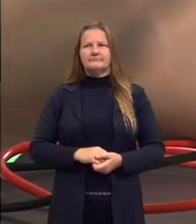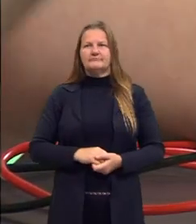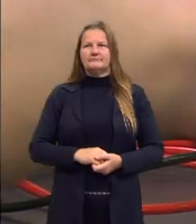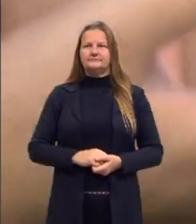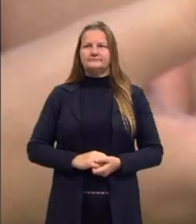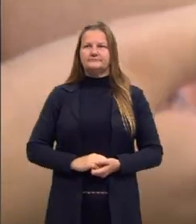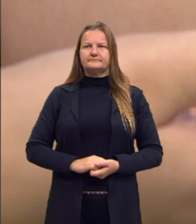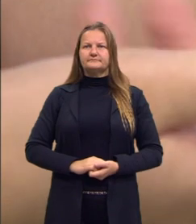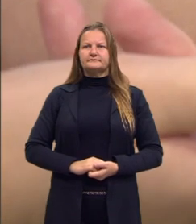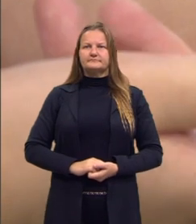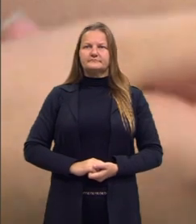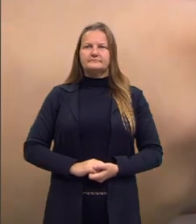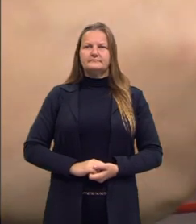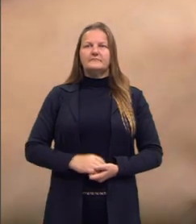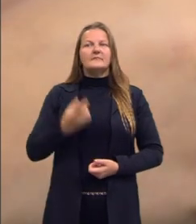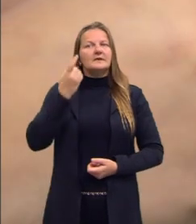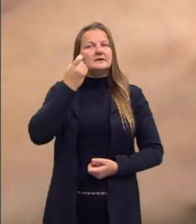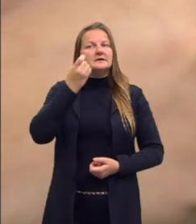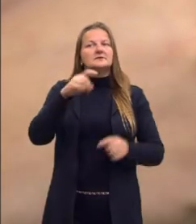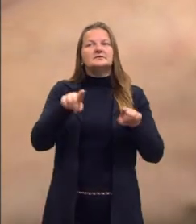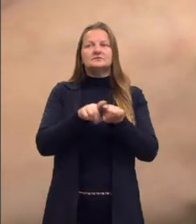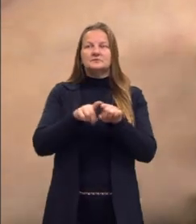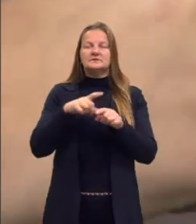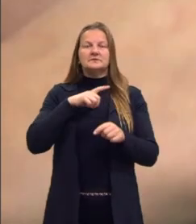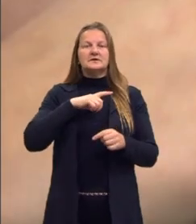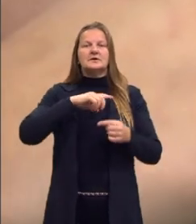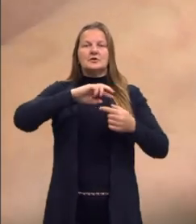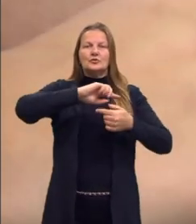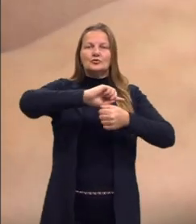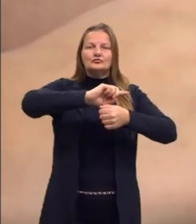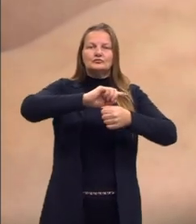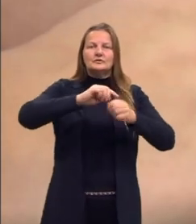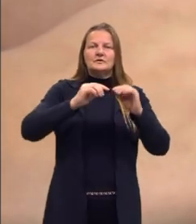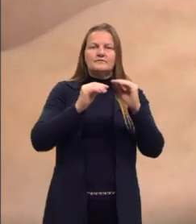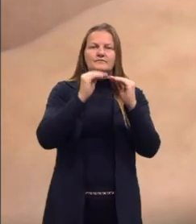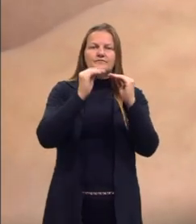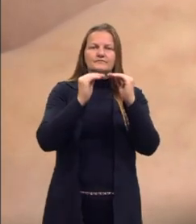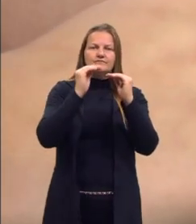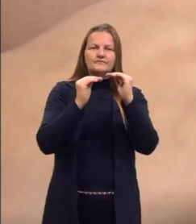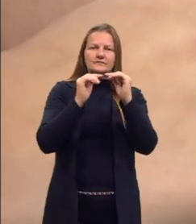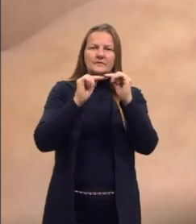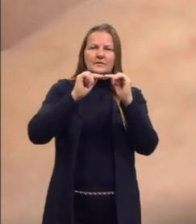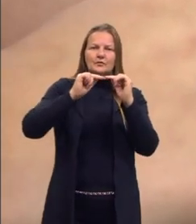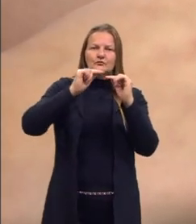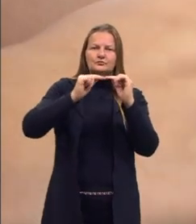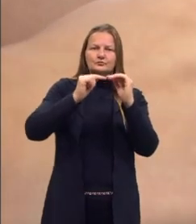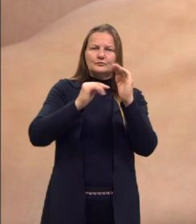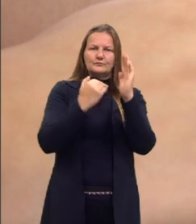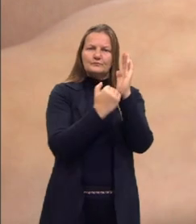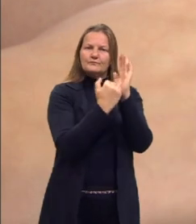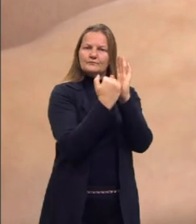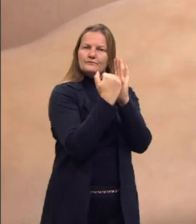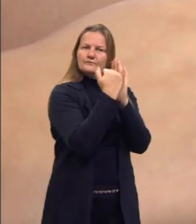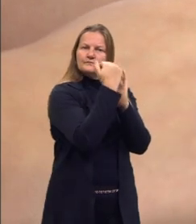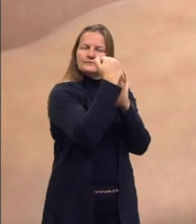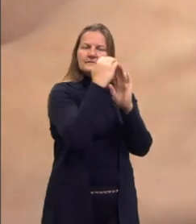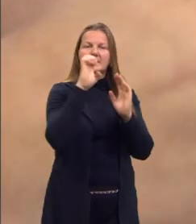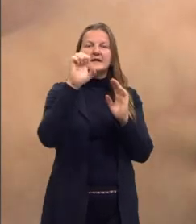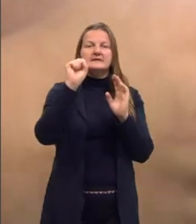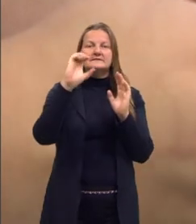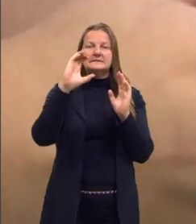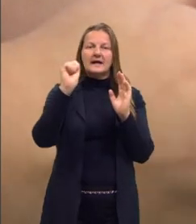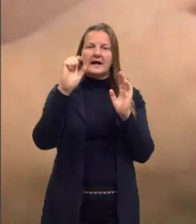E outra coisa interessante do multímetro é que ele tem várias escalas tá a gente precisa colocar na escala adequada